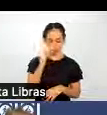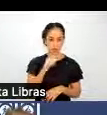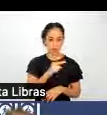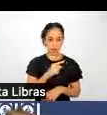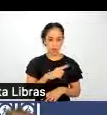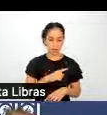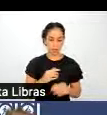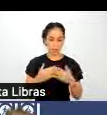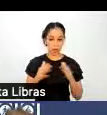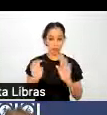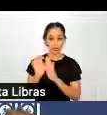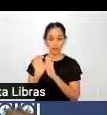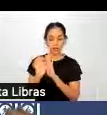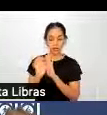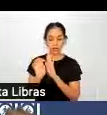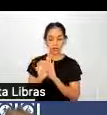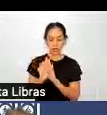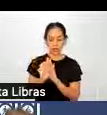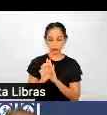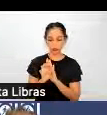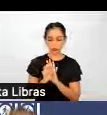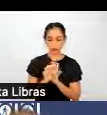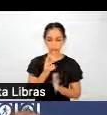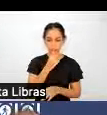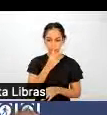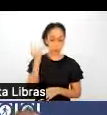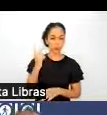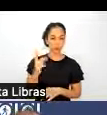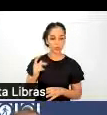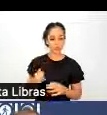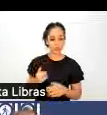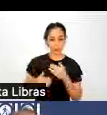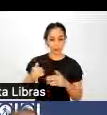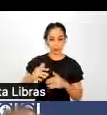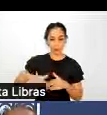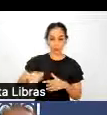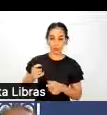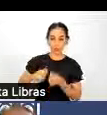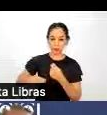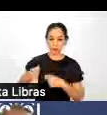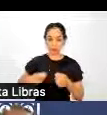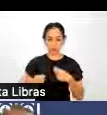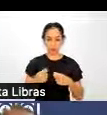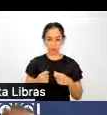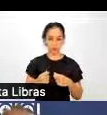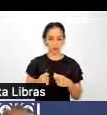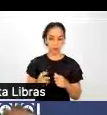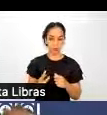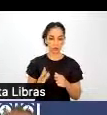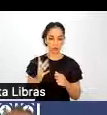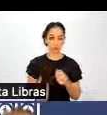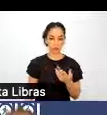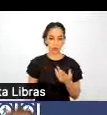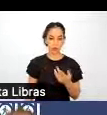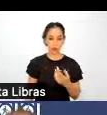os BIDs, que são os Business Improvement Districts, são essas áreas comerciais que são formadas pelos